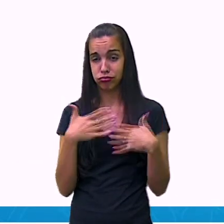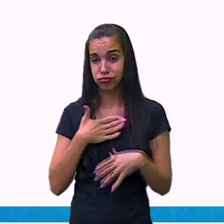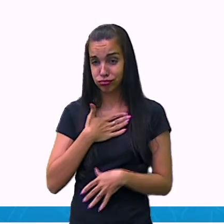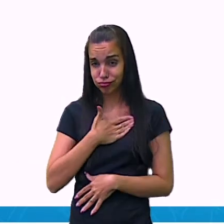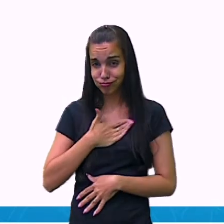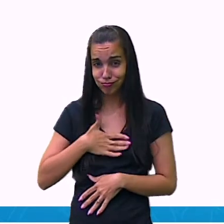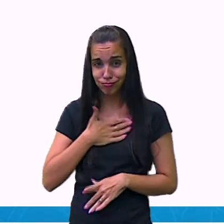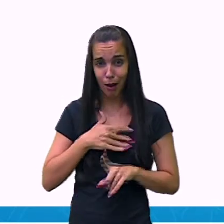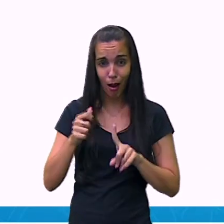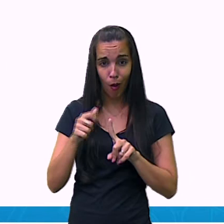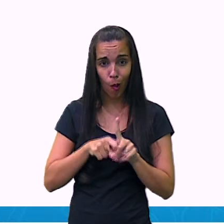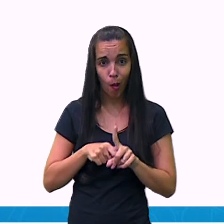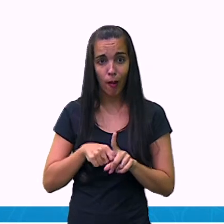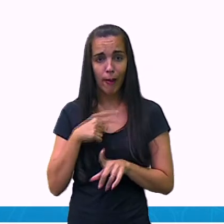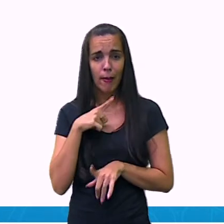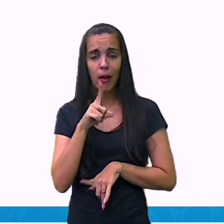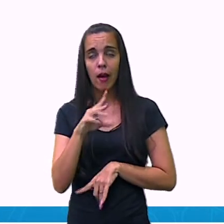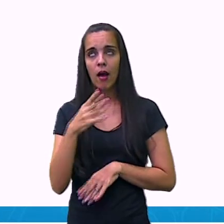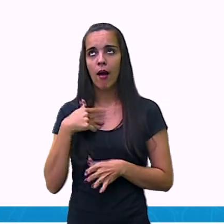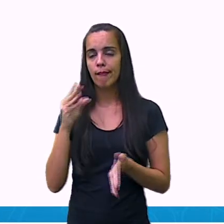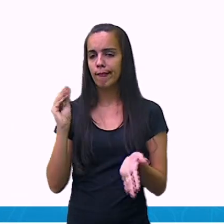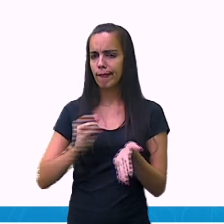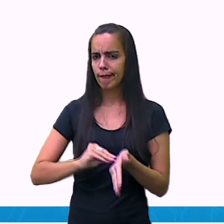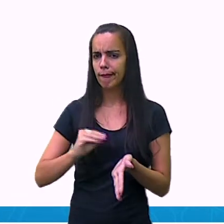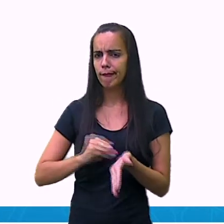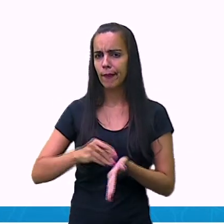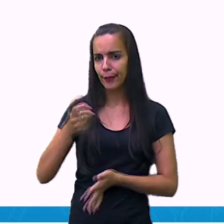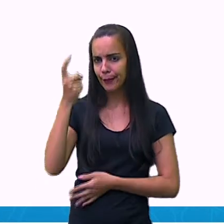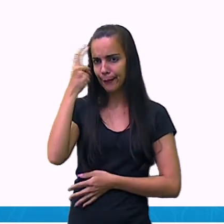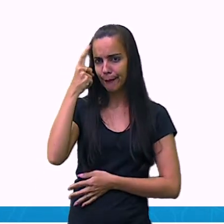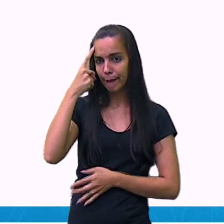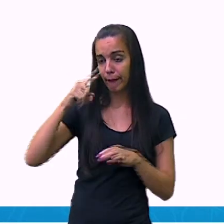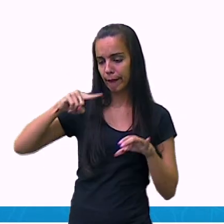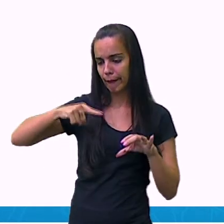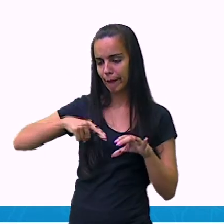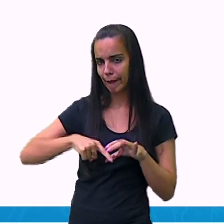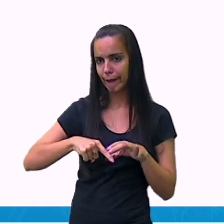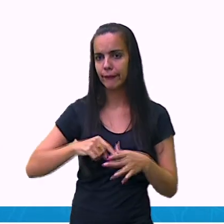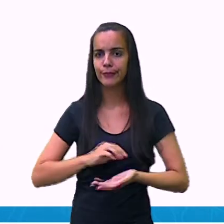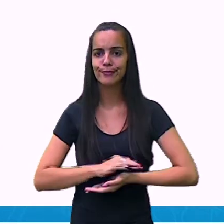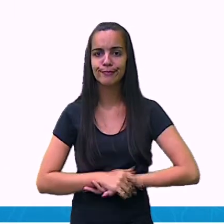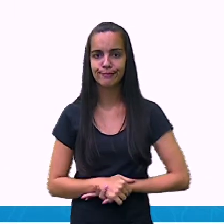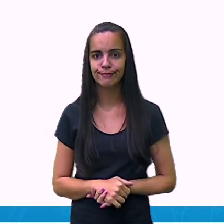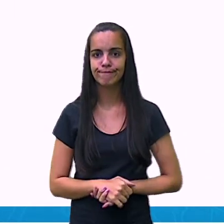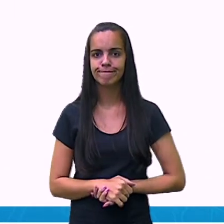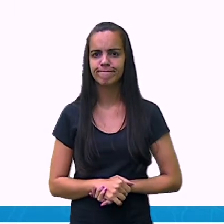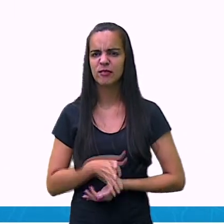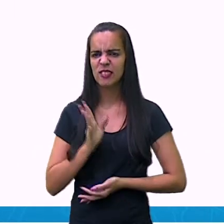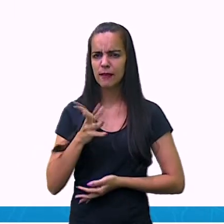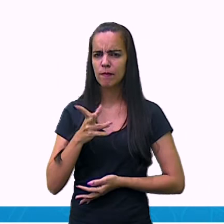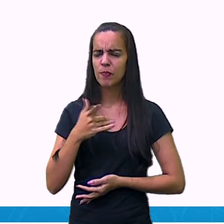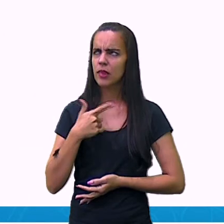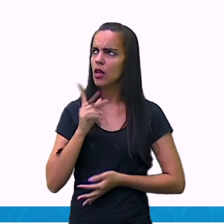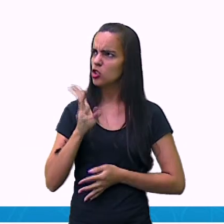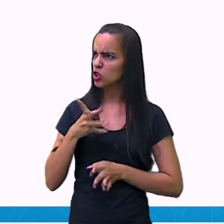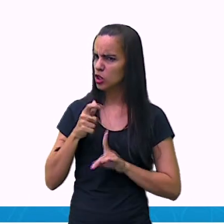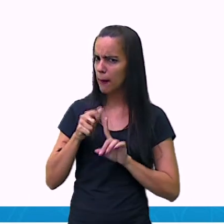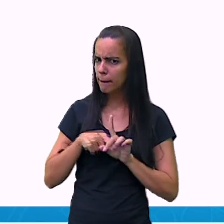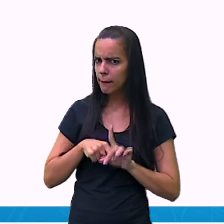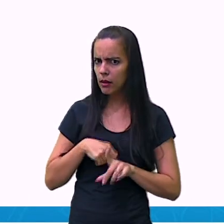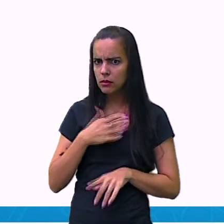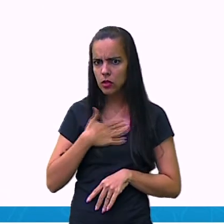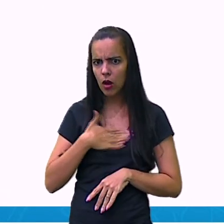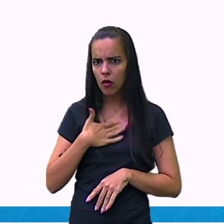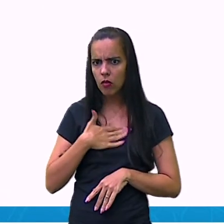agosto deve ter um parafuso a menos na cabeça. Já estamos em